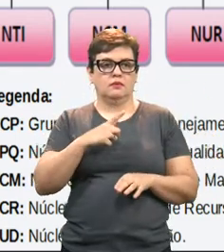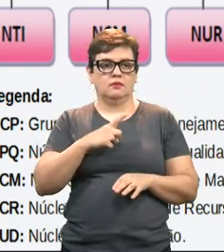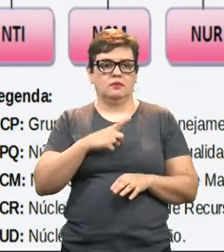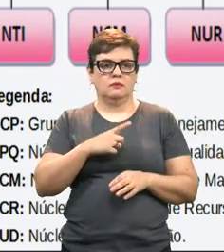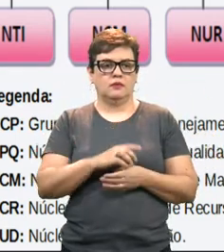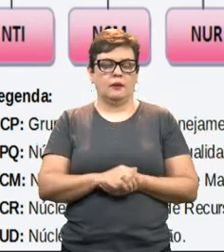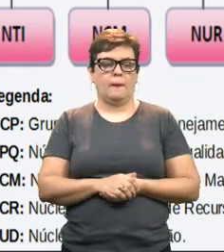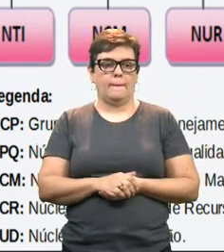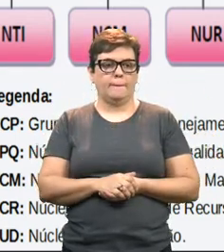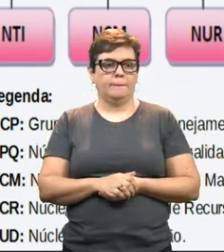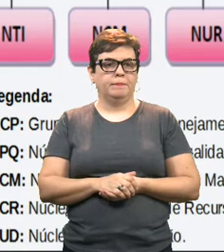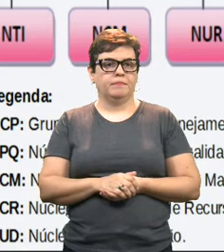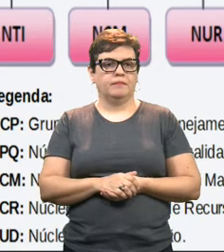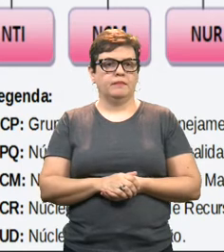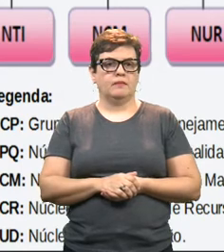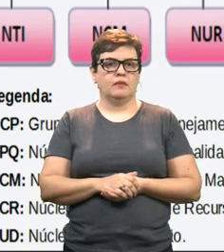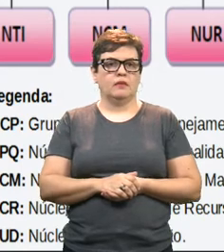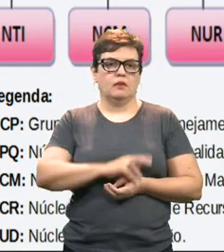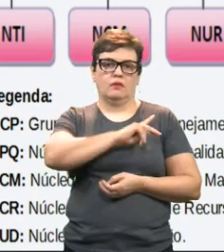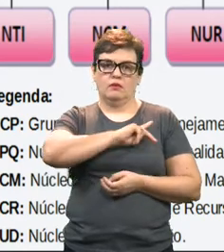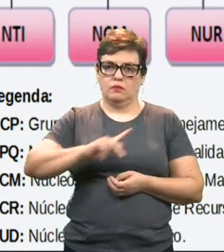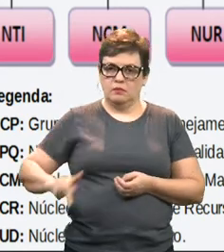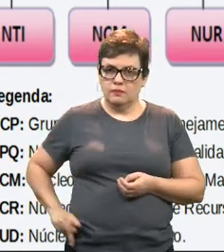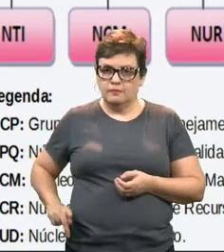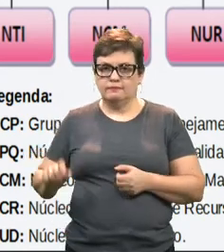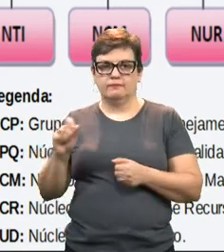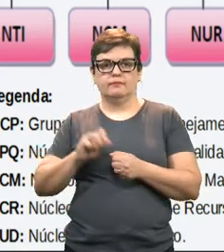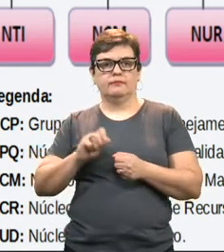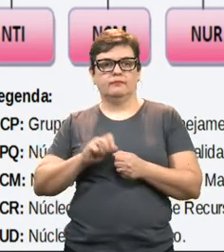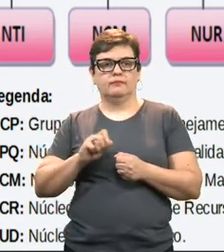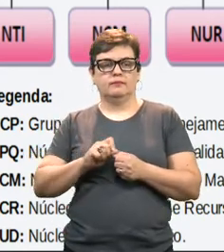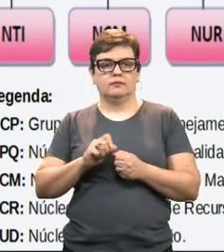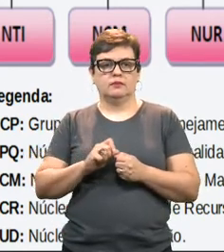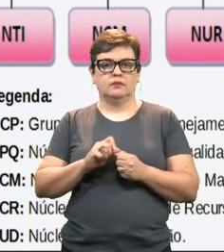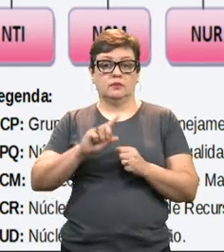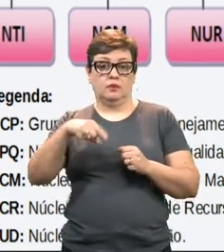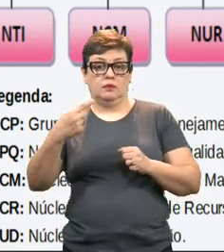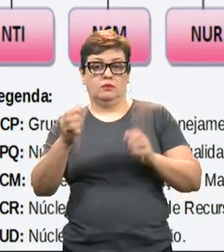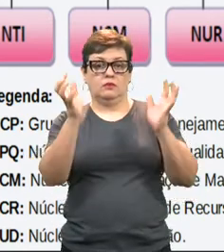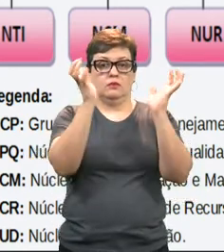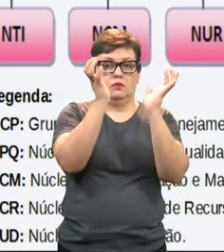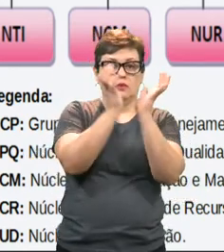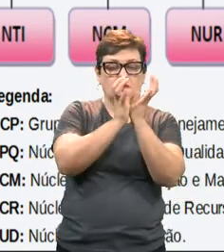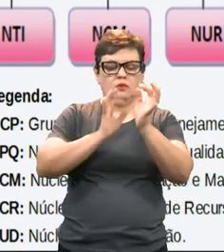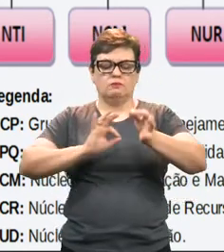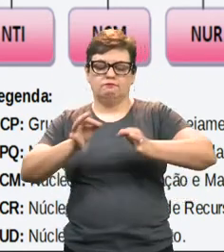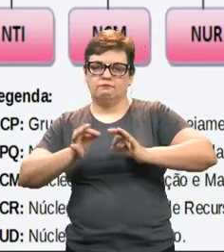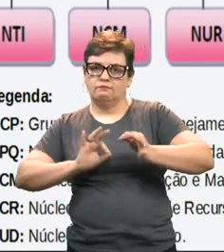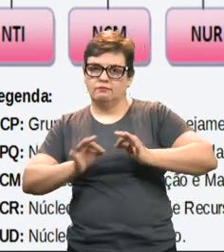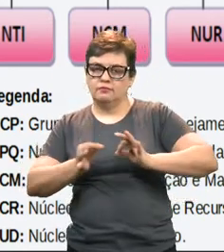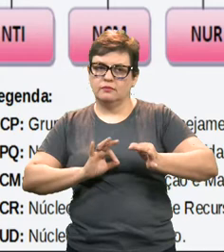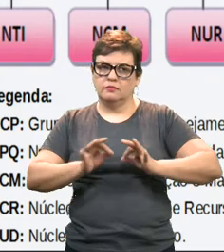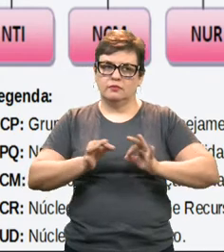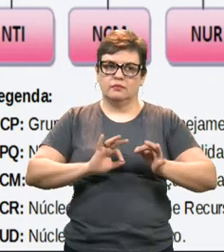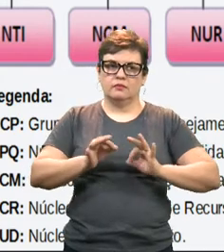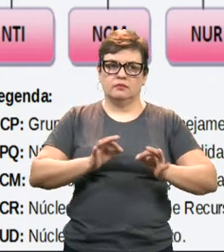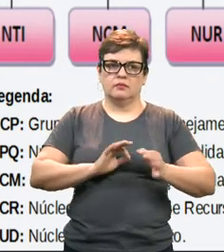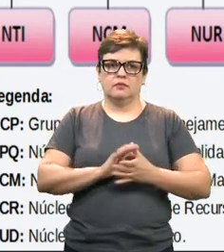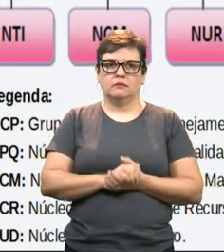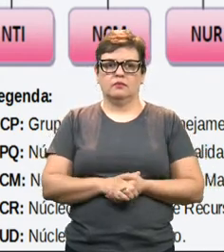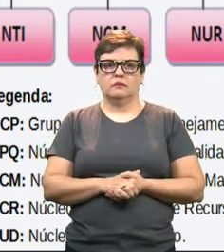né, o presidente executivo, um grupo condutor de planejamento,